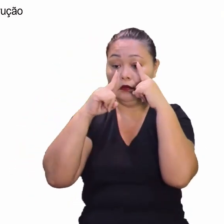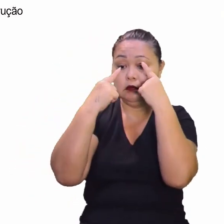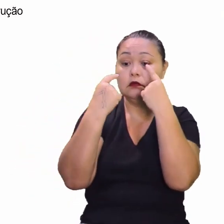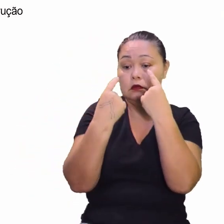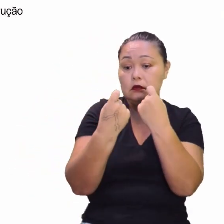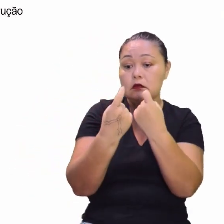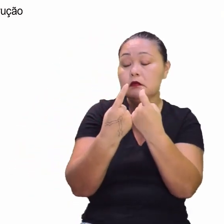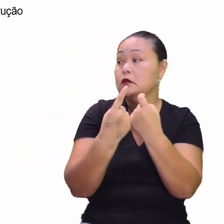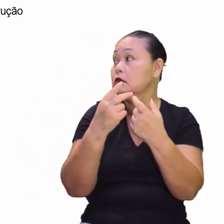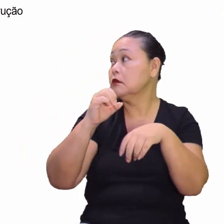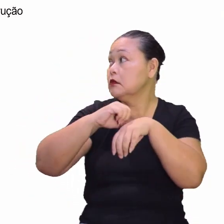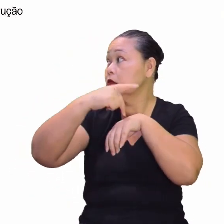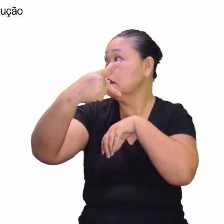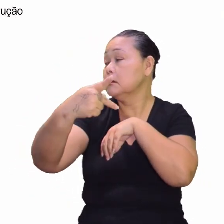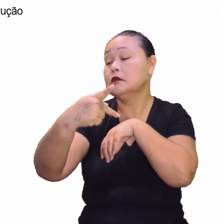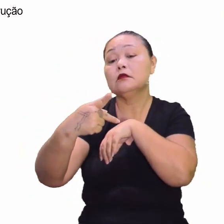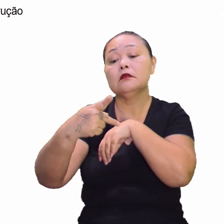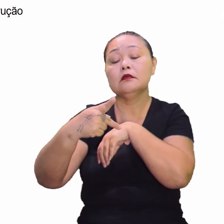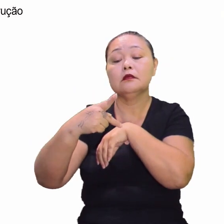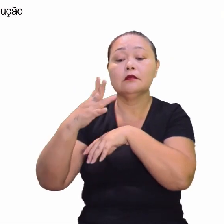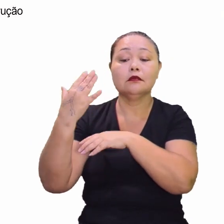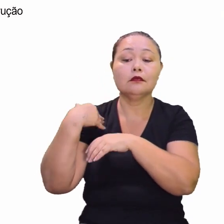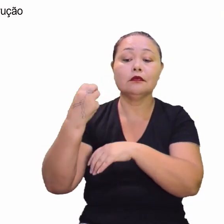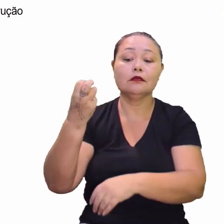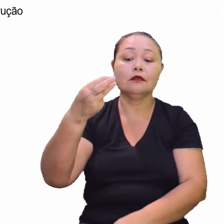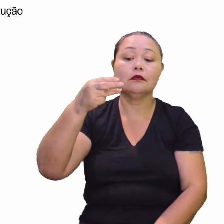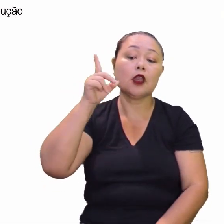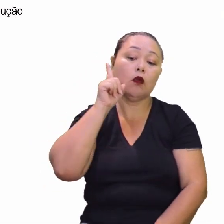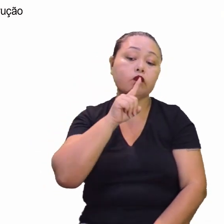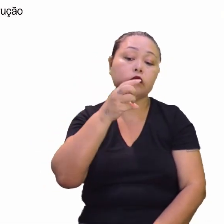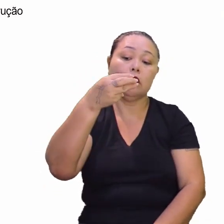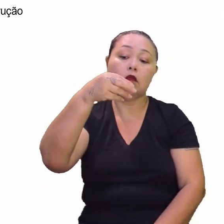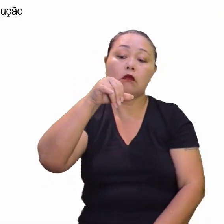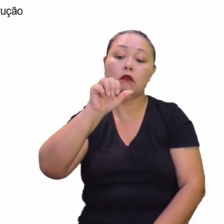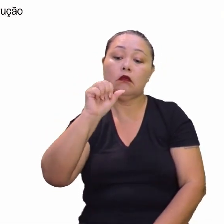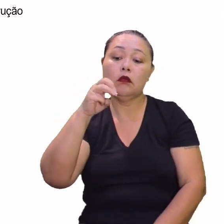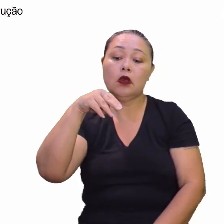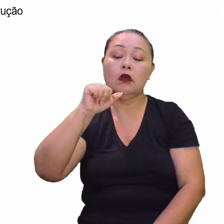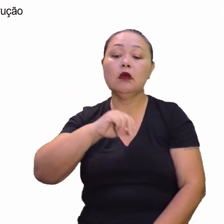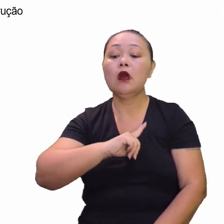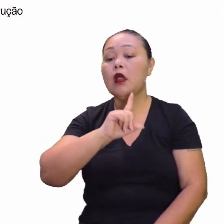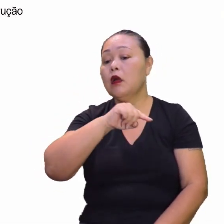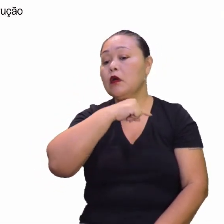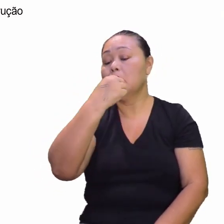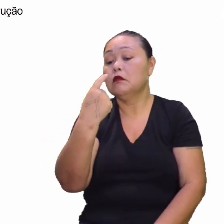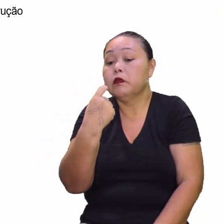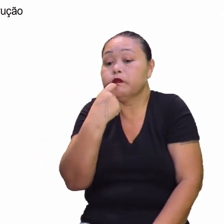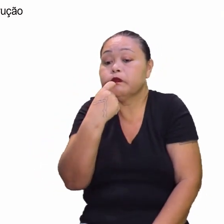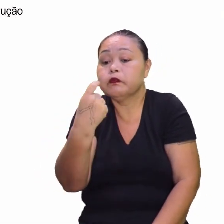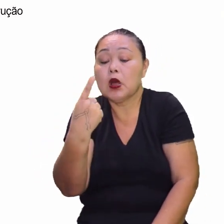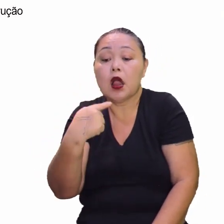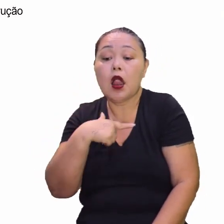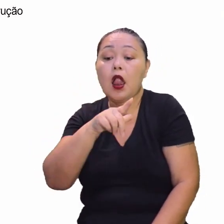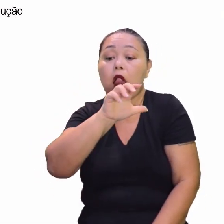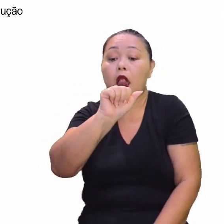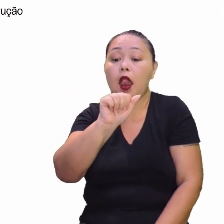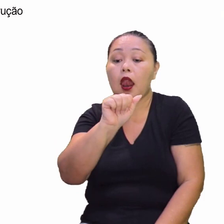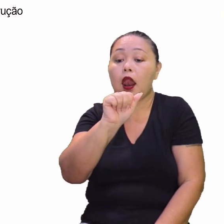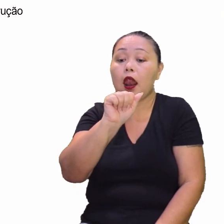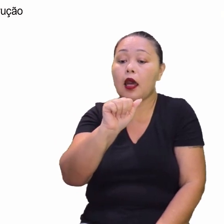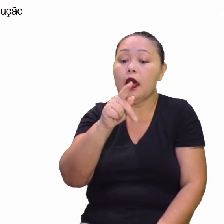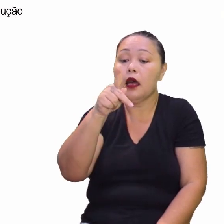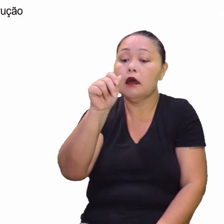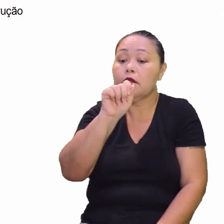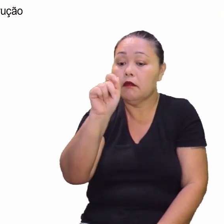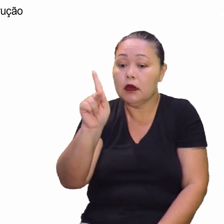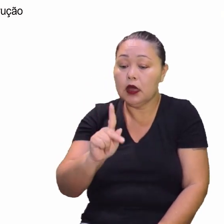hein? Pois é. Pensou tu sair daqui direto lá para Miami, Rogério? Ou então para Santa Cruz, La Paz, que é tão próximo daqui. Pois é. Aí